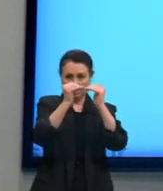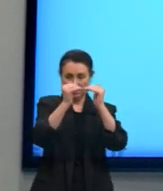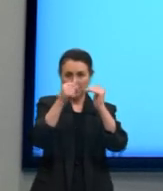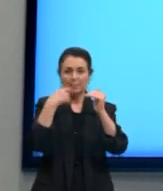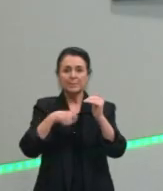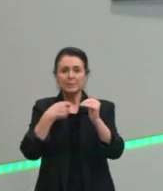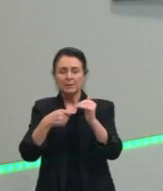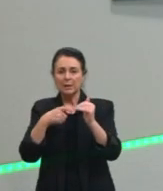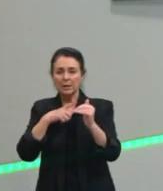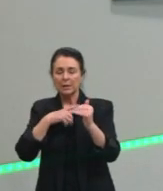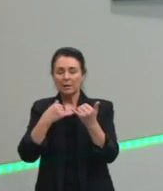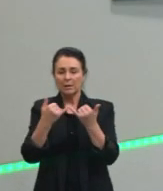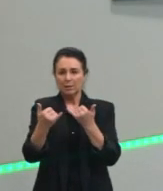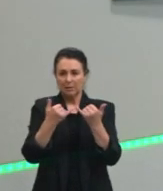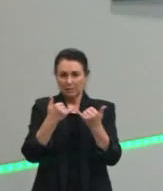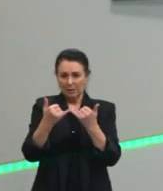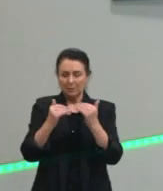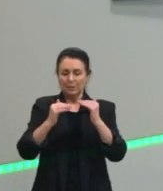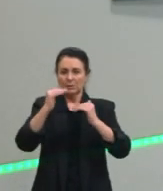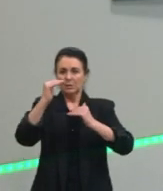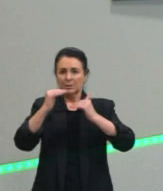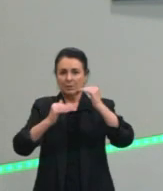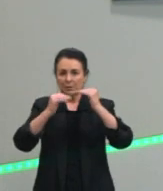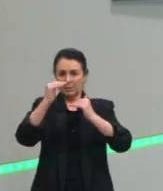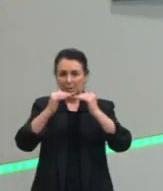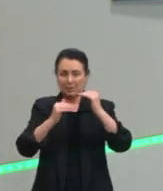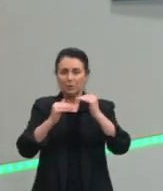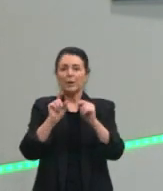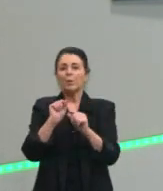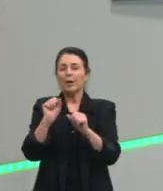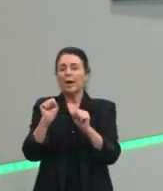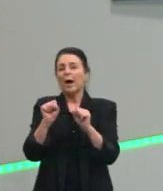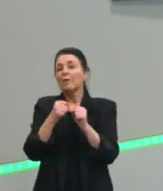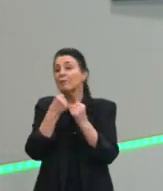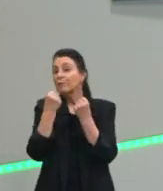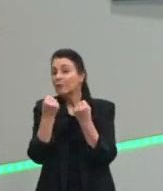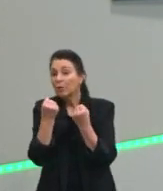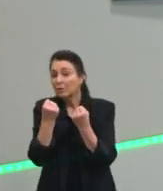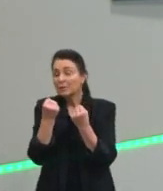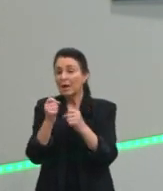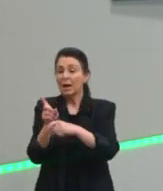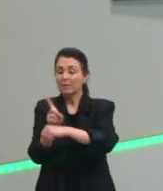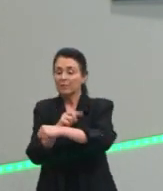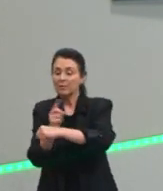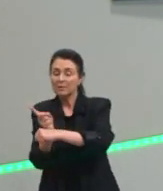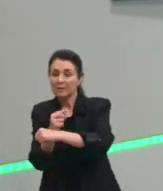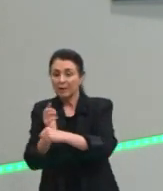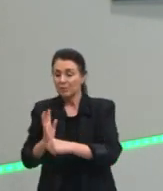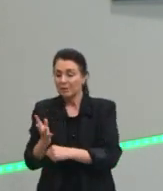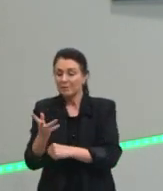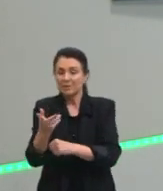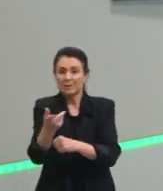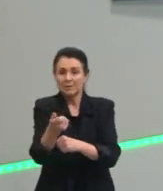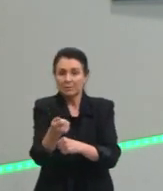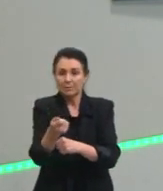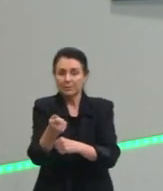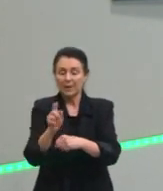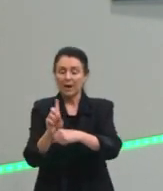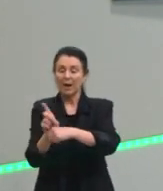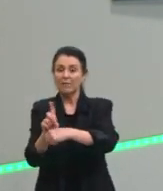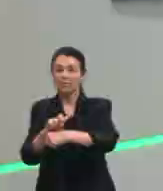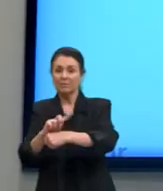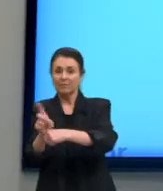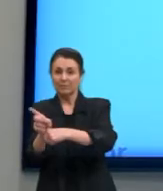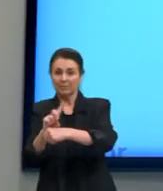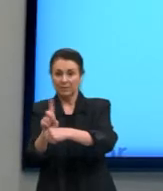exemplos né de grandezas vetoriais são força velocidade aceleração entre outros velocidade ela